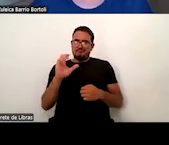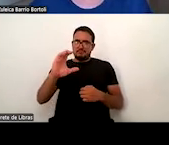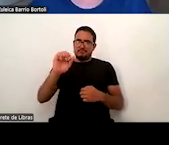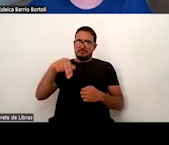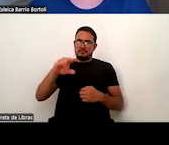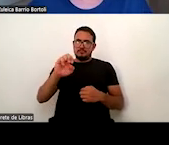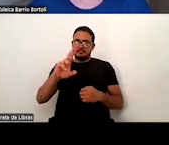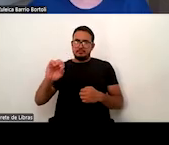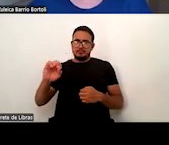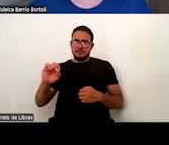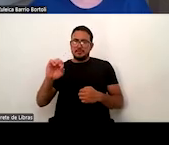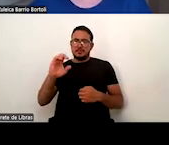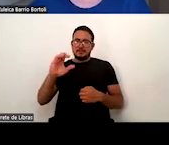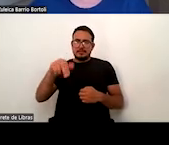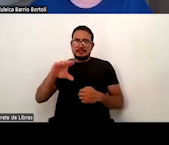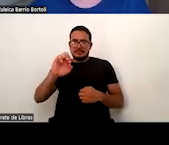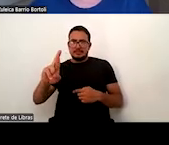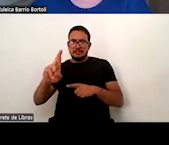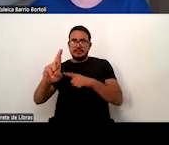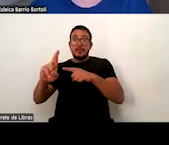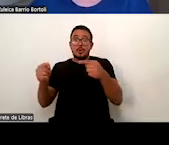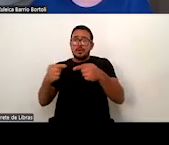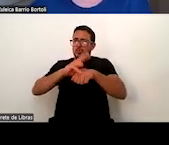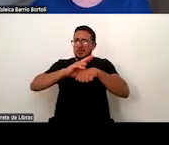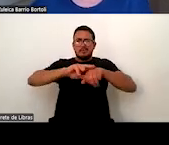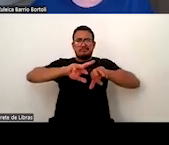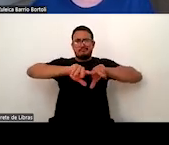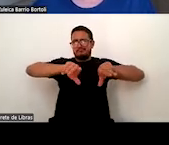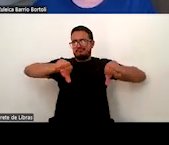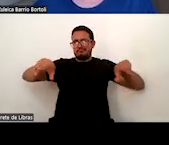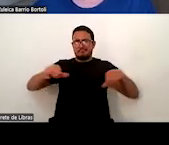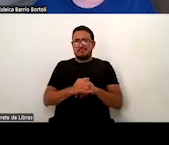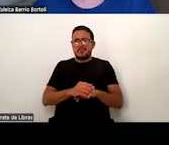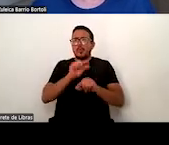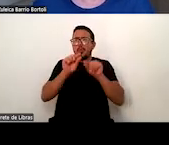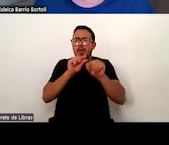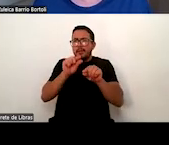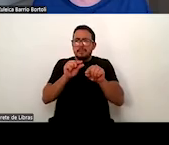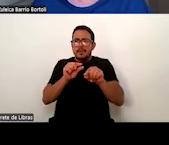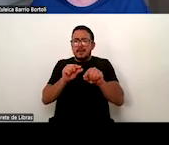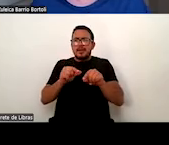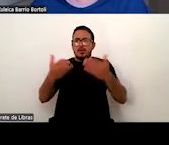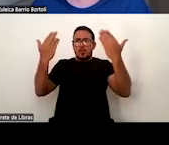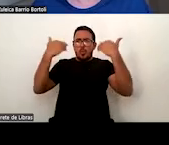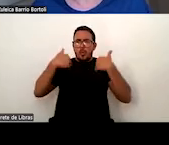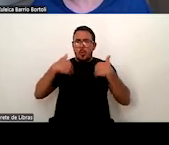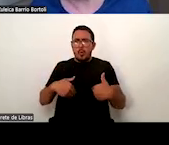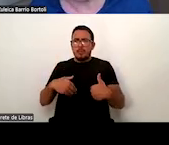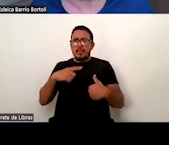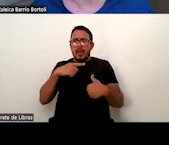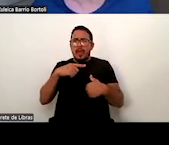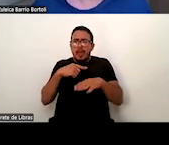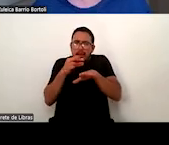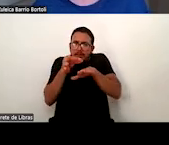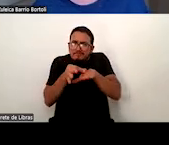ele é caracterizado pelo crescimento desordenado de algumas células, que elas vão se dividindo de maneira